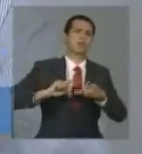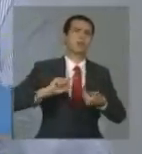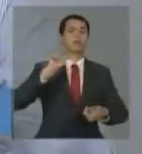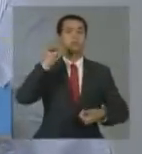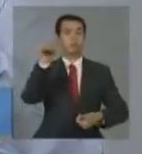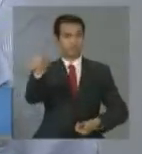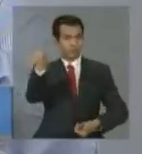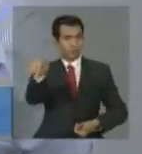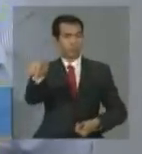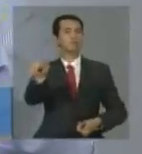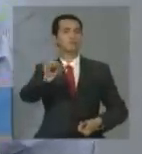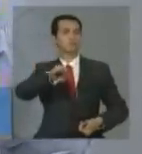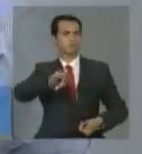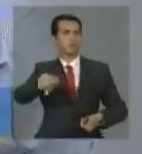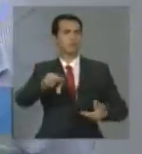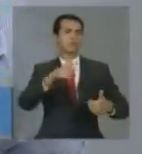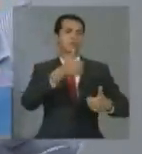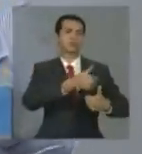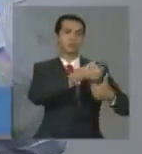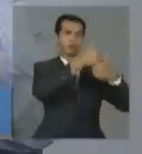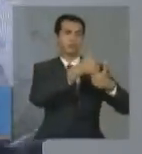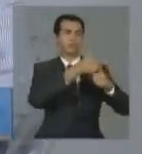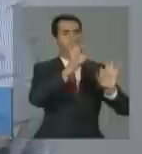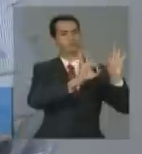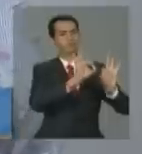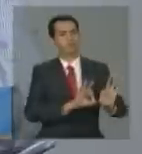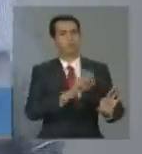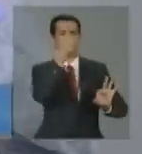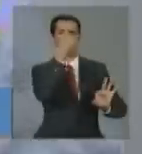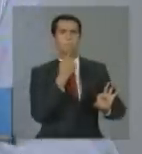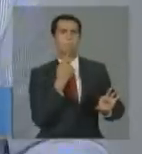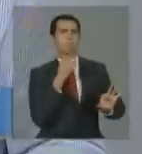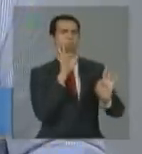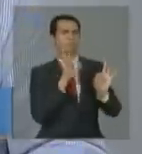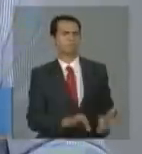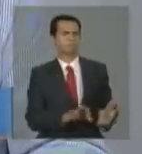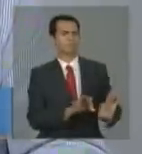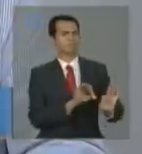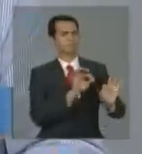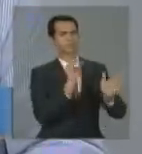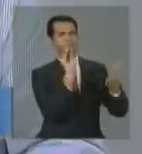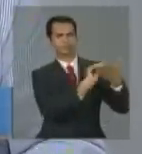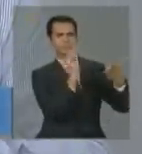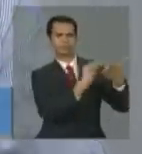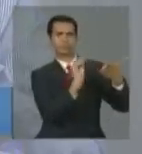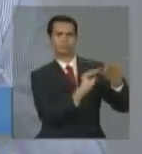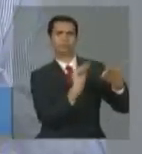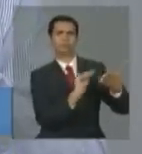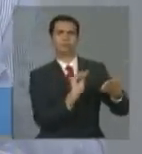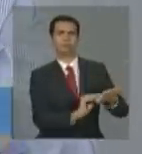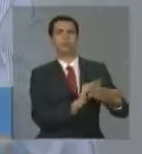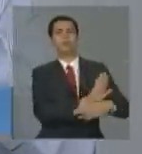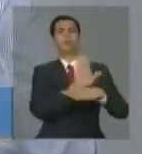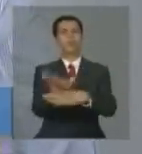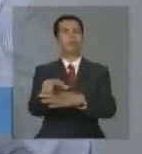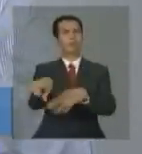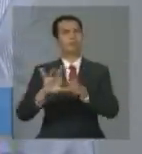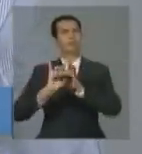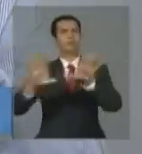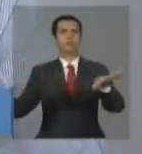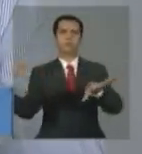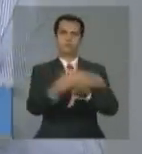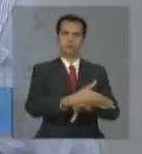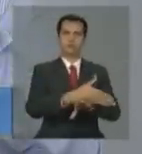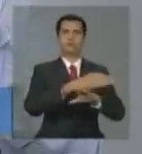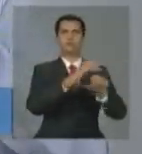município, haverá no sistema um perfil equivalente para que ele possa executar essa atribuição. Então, quem é o